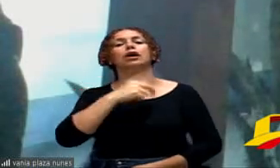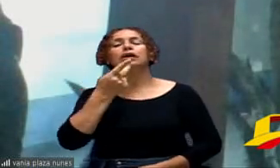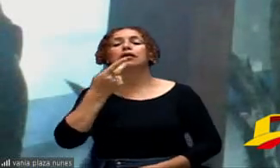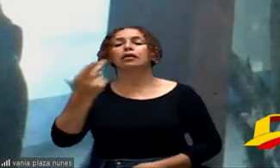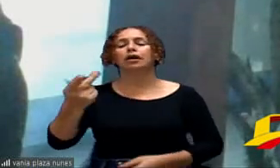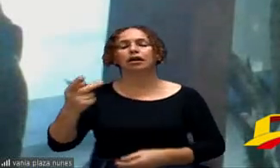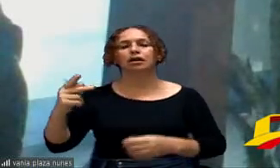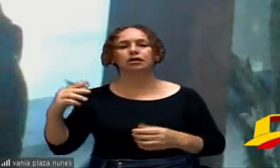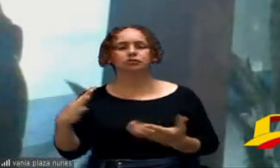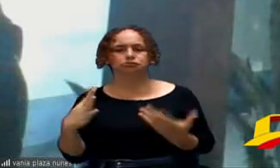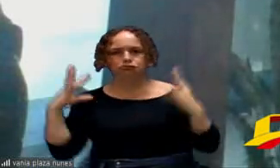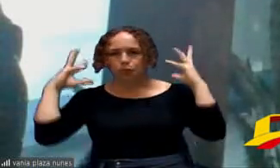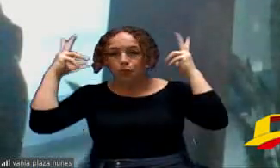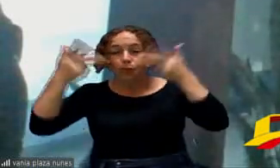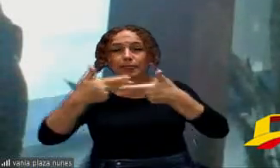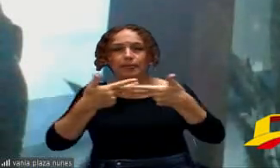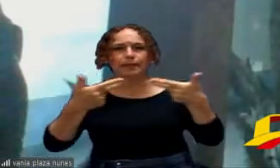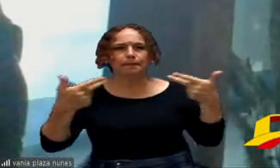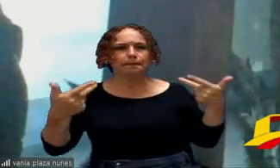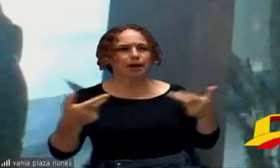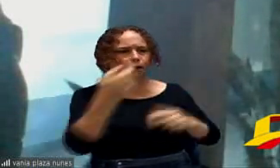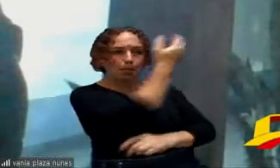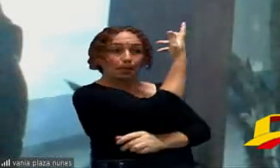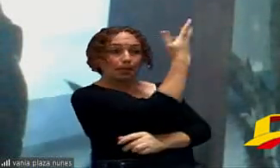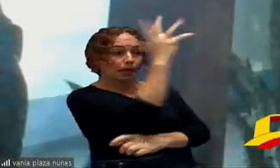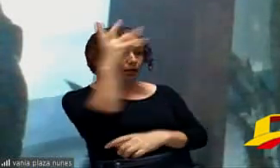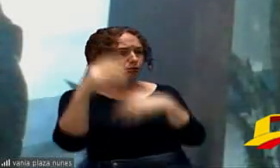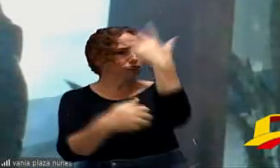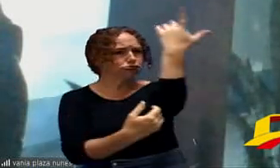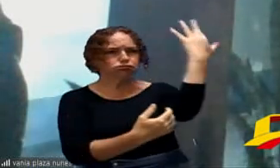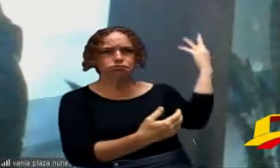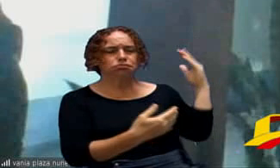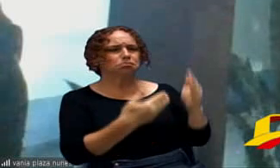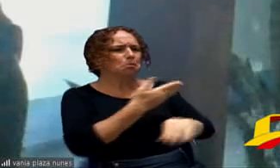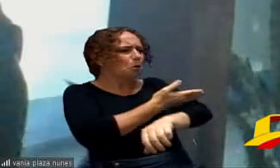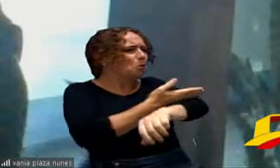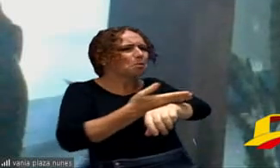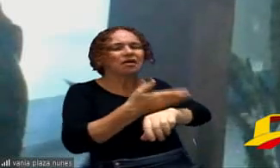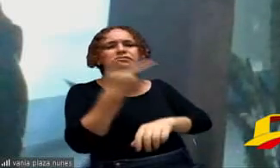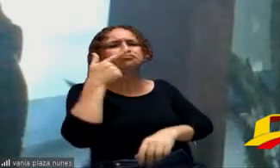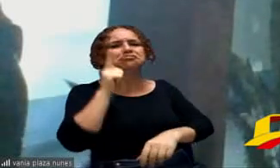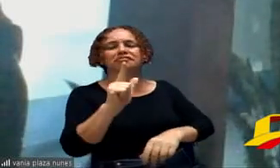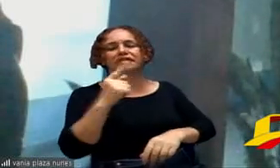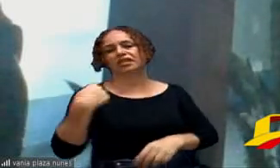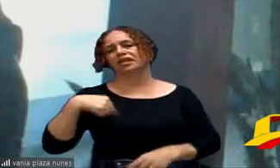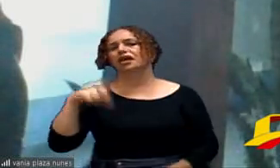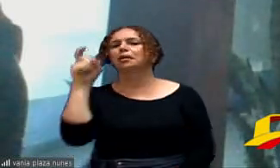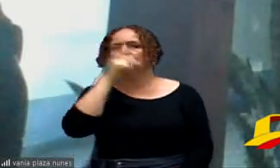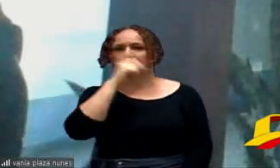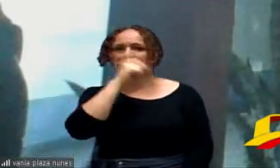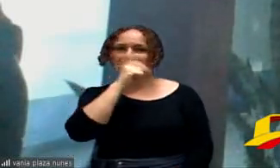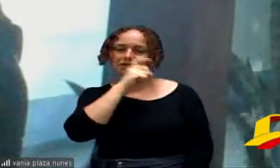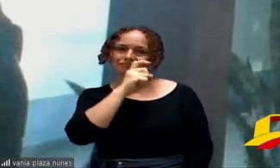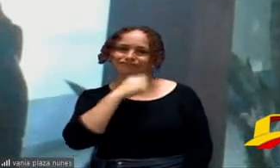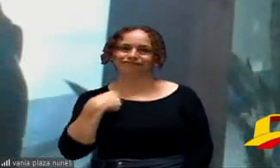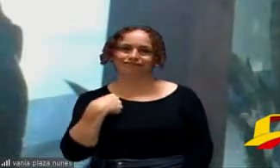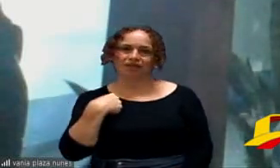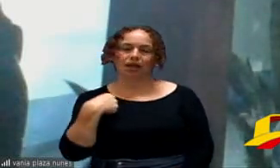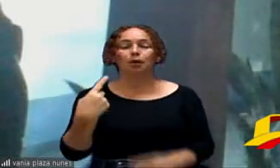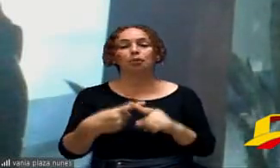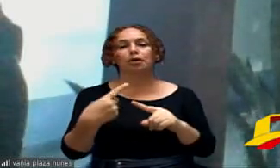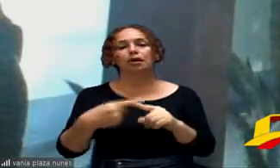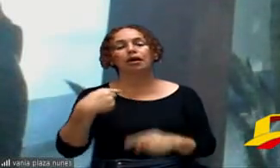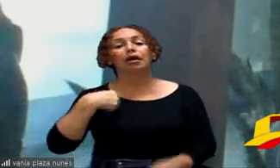a um novo ambiente e um ambiente favorável a ele, a gente está mentindo. Eu tenho especialização em diferentes áreas